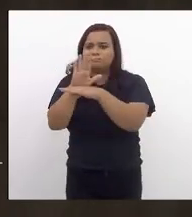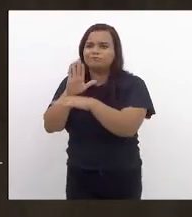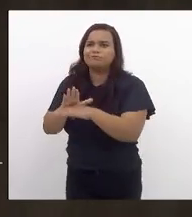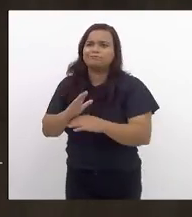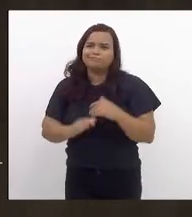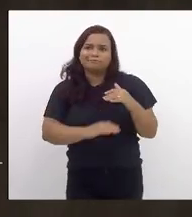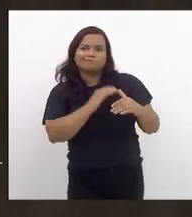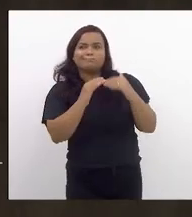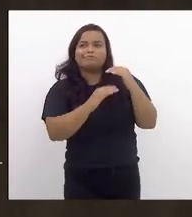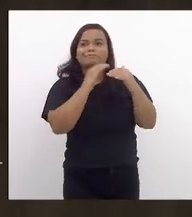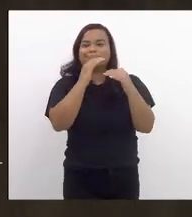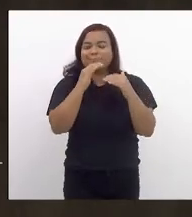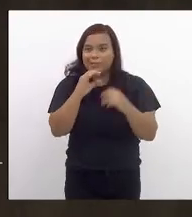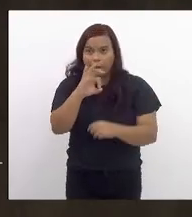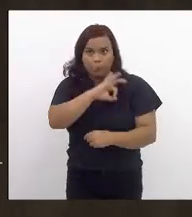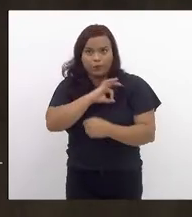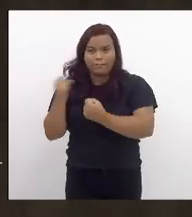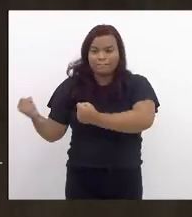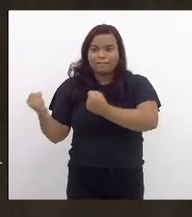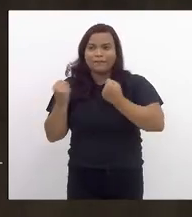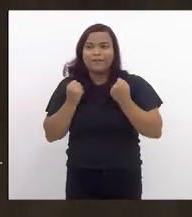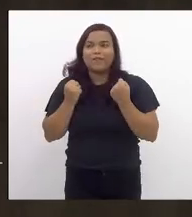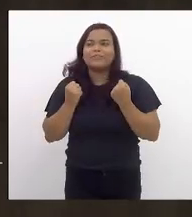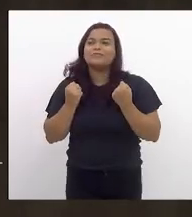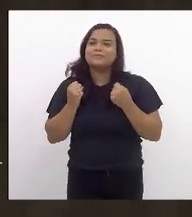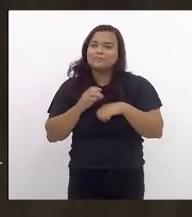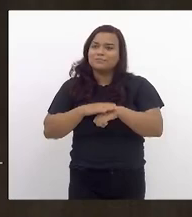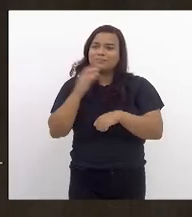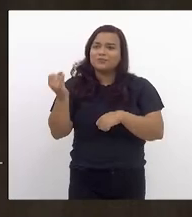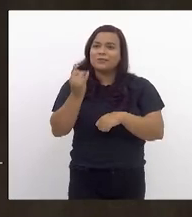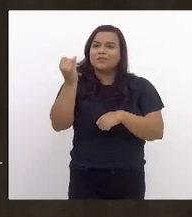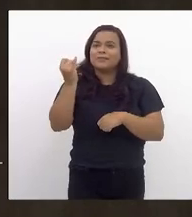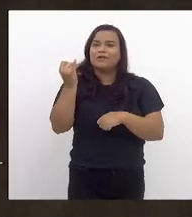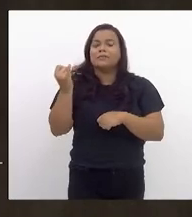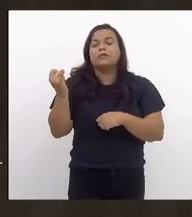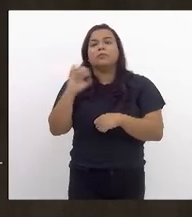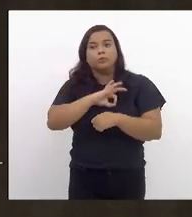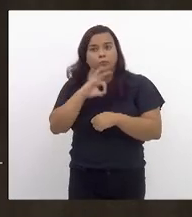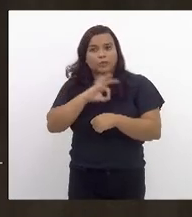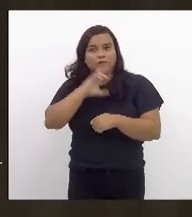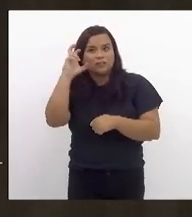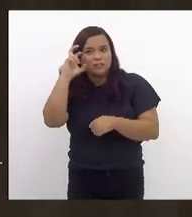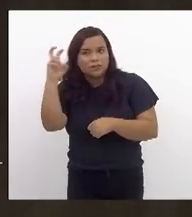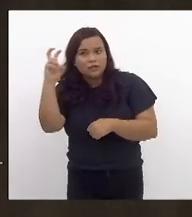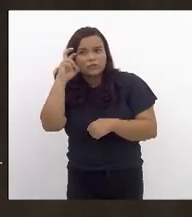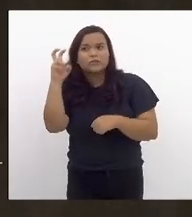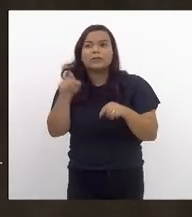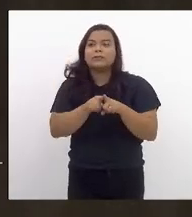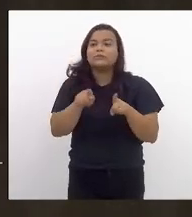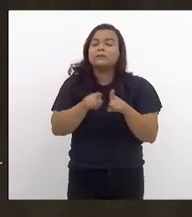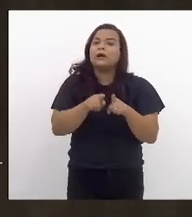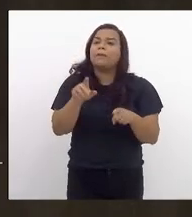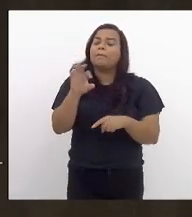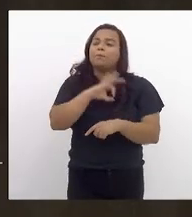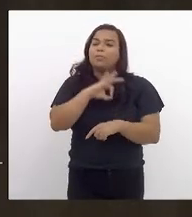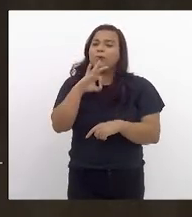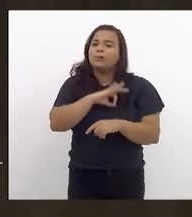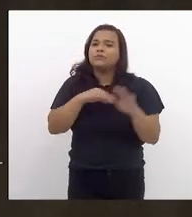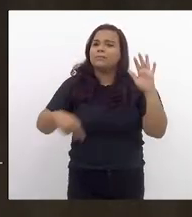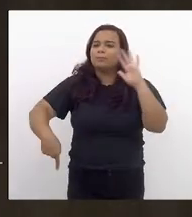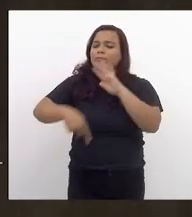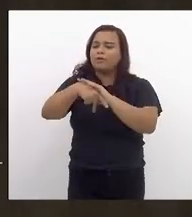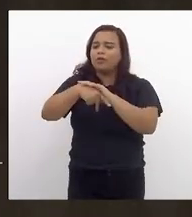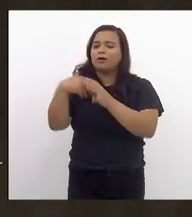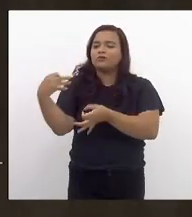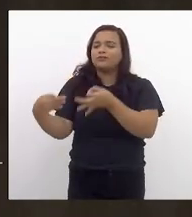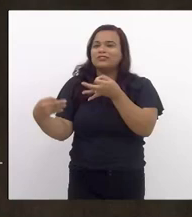Estado, uma polícia fortalecida, sobretudo a Polícia Judiciária, a Polícia de Inteligência, a elucidação de crimes,